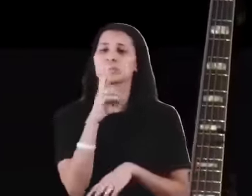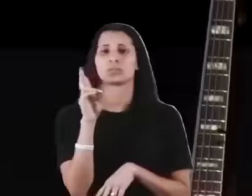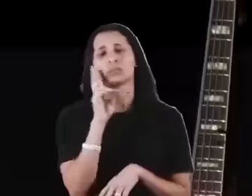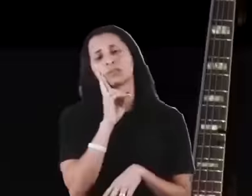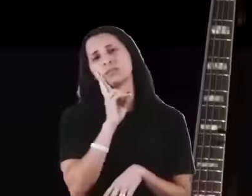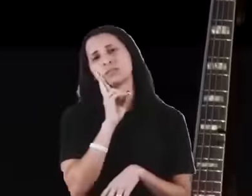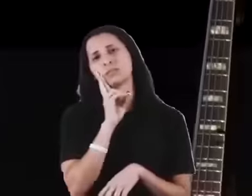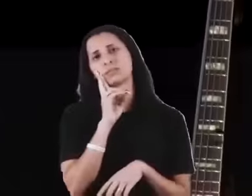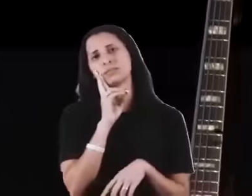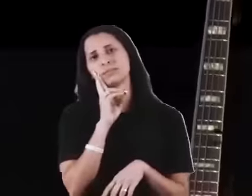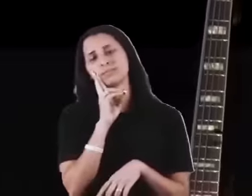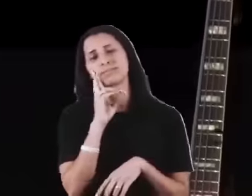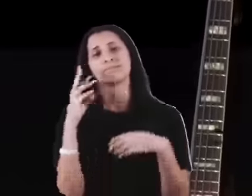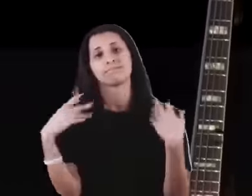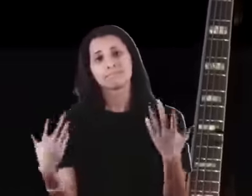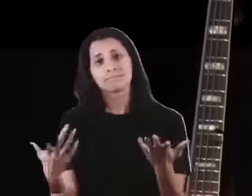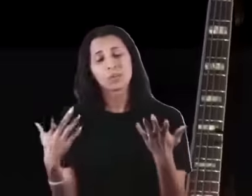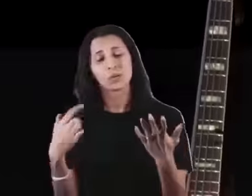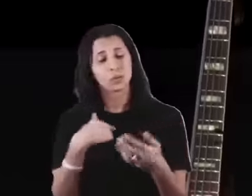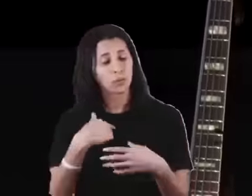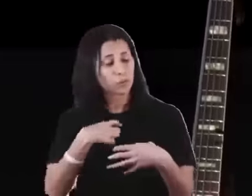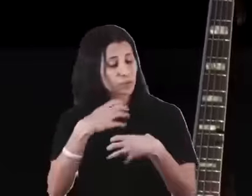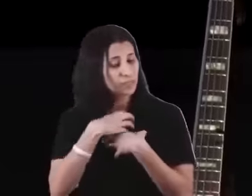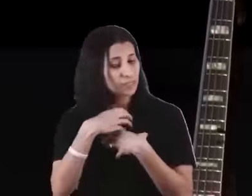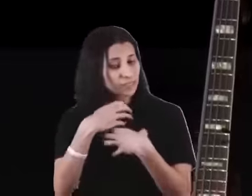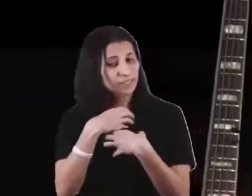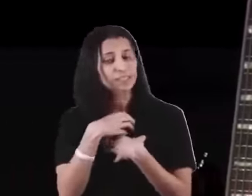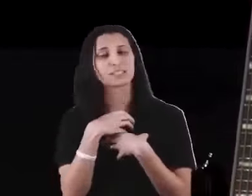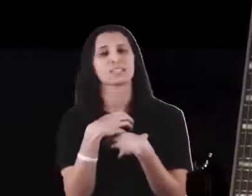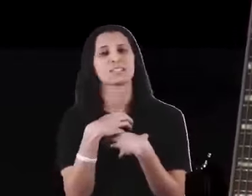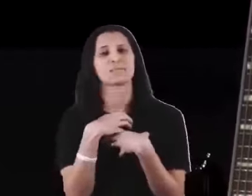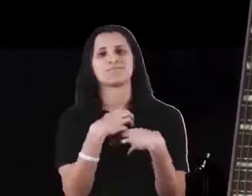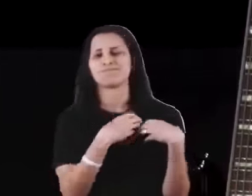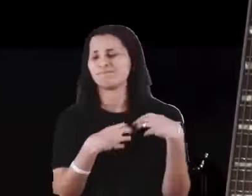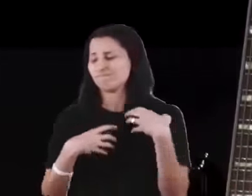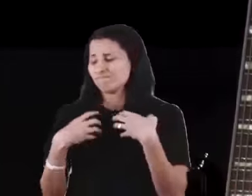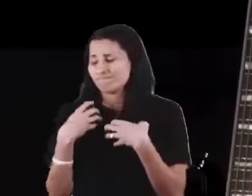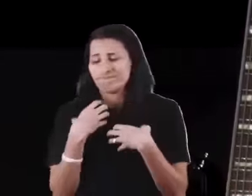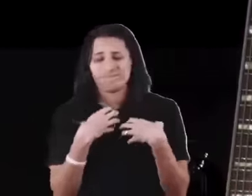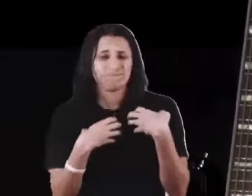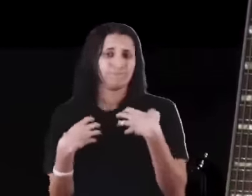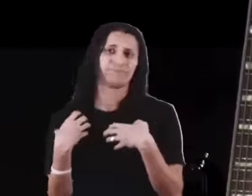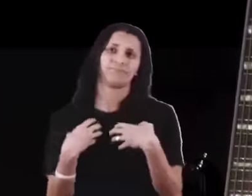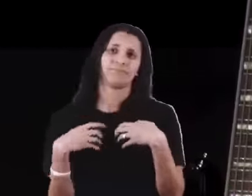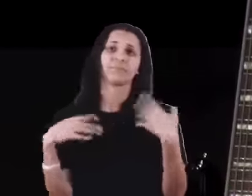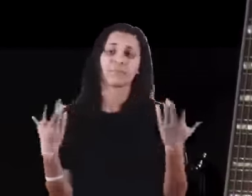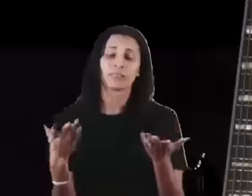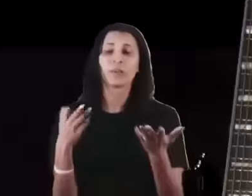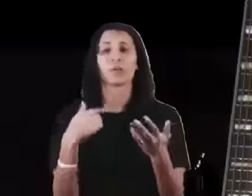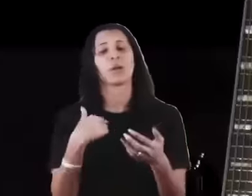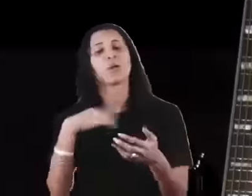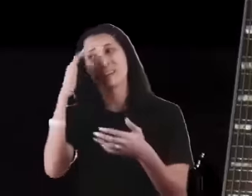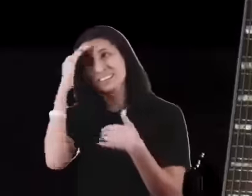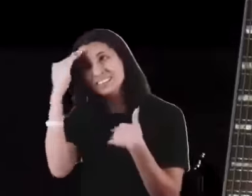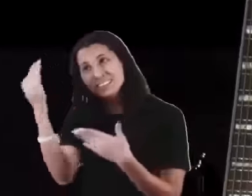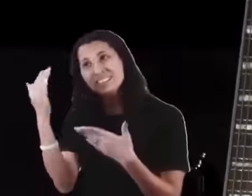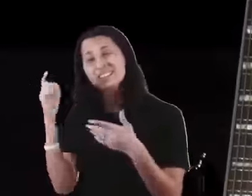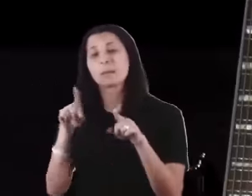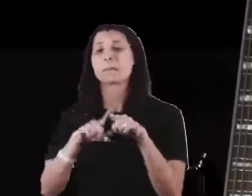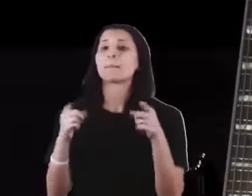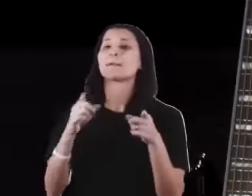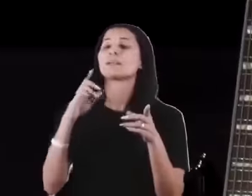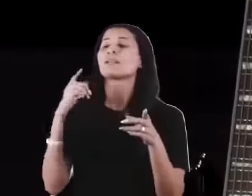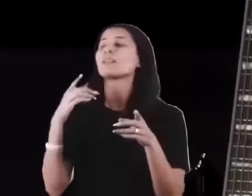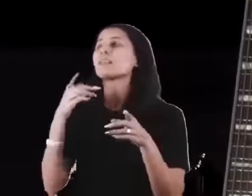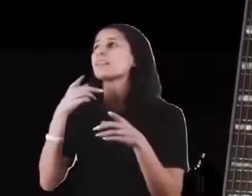e aquela minha sensação me trouxe incômodo ao mesmo tempo que eu agradeço eu disse Deus